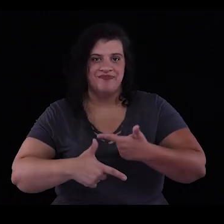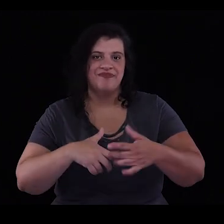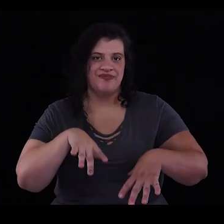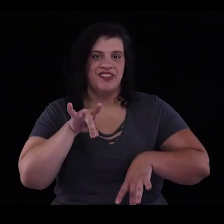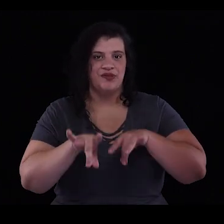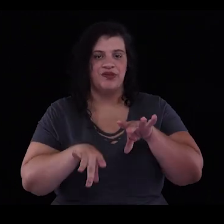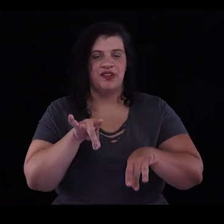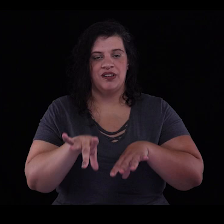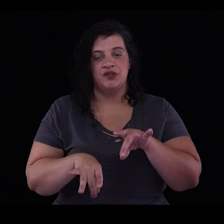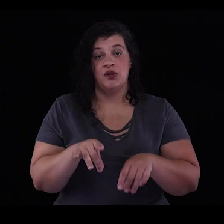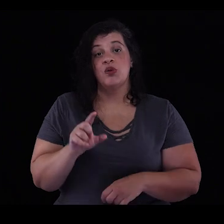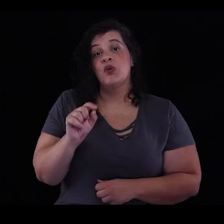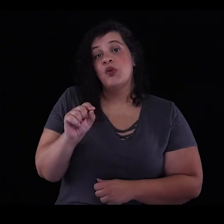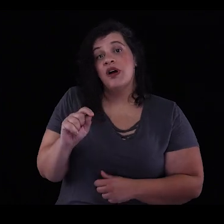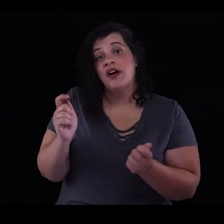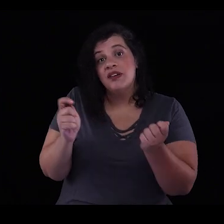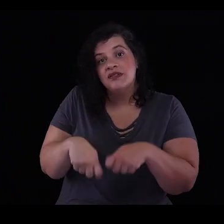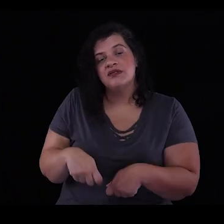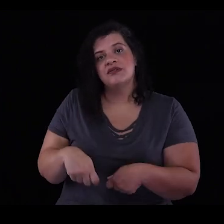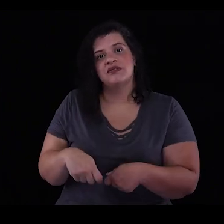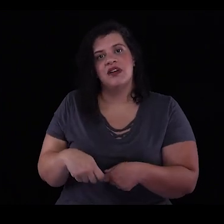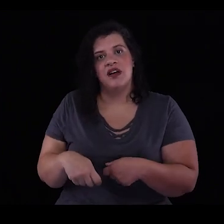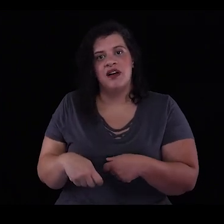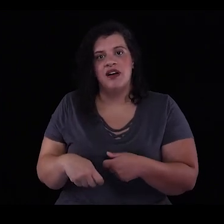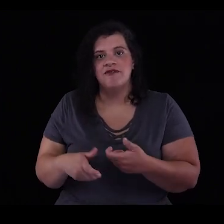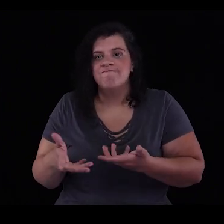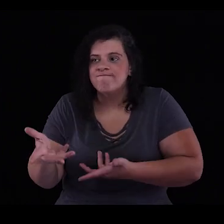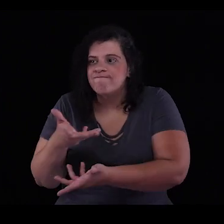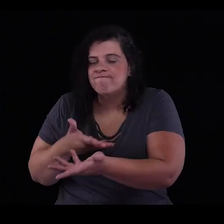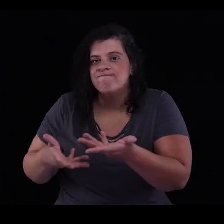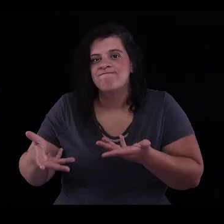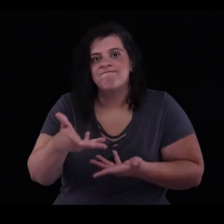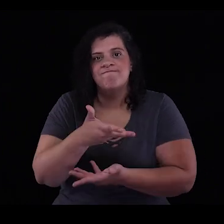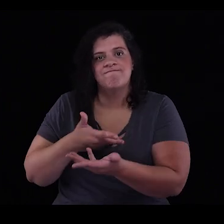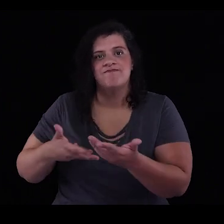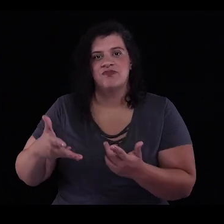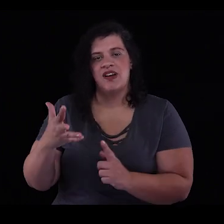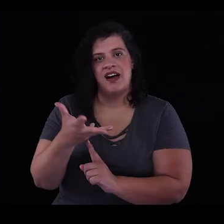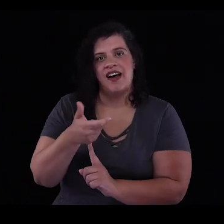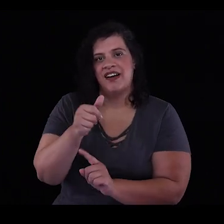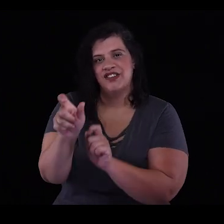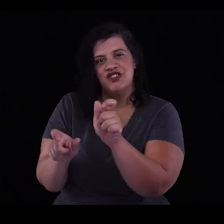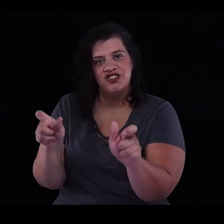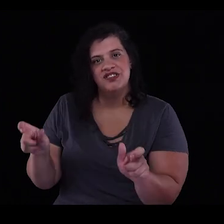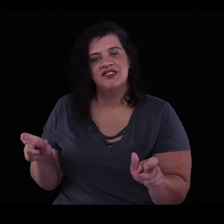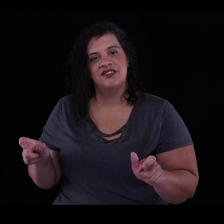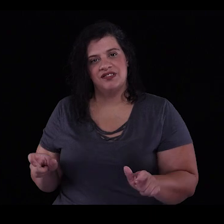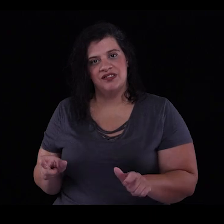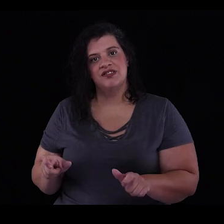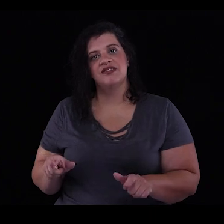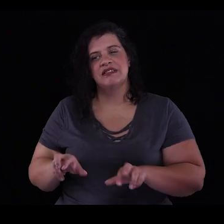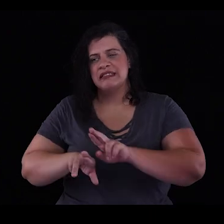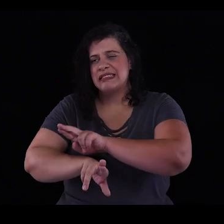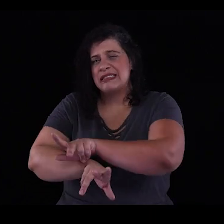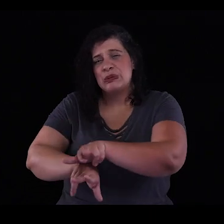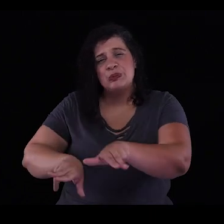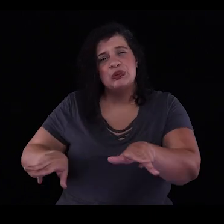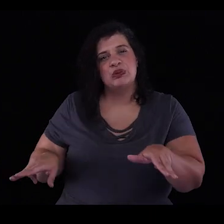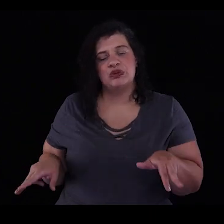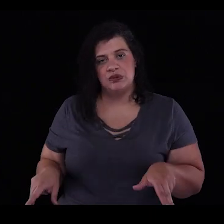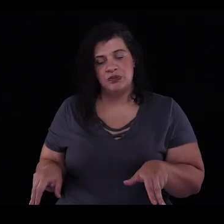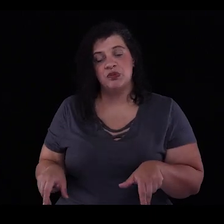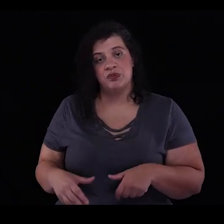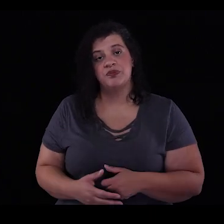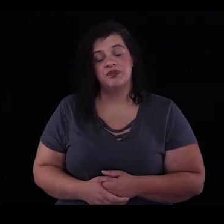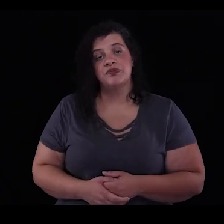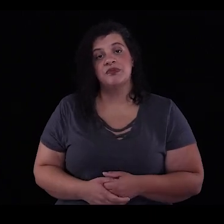desse trabalho, a possibilidade de aprender com os artistas. E são muito múltiplos,